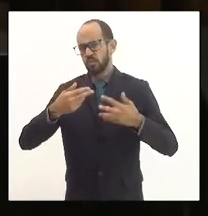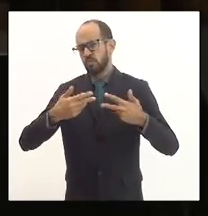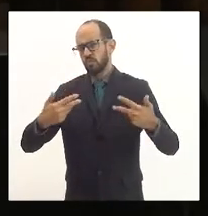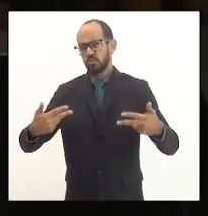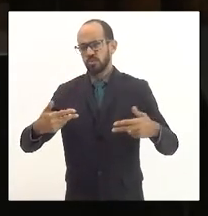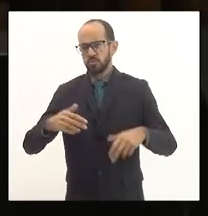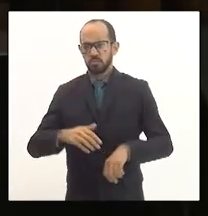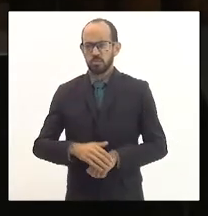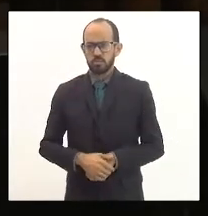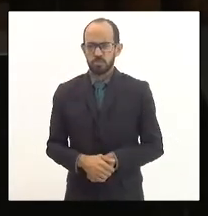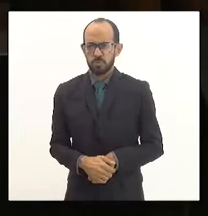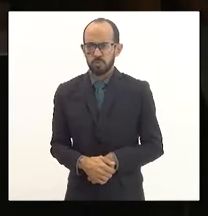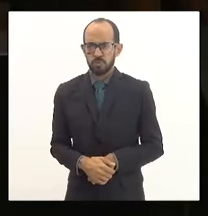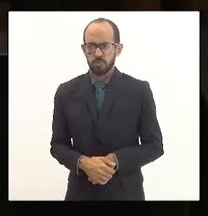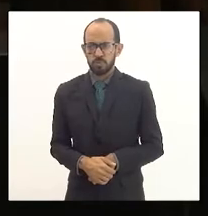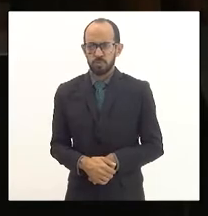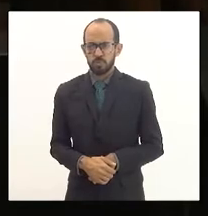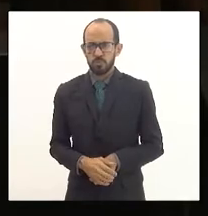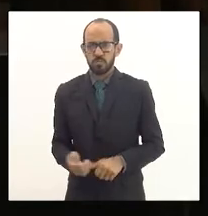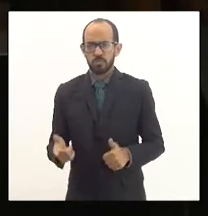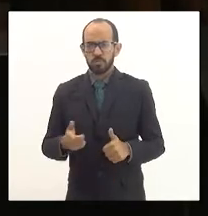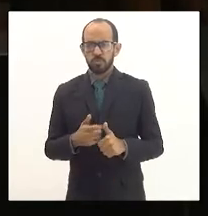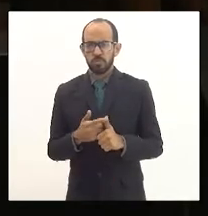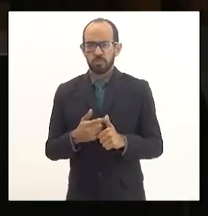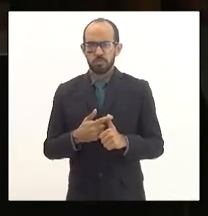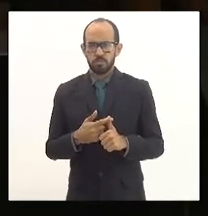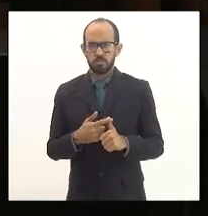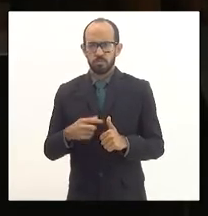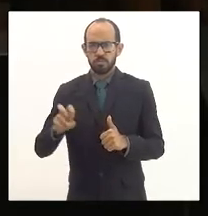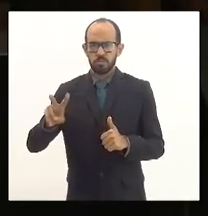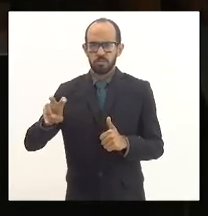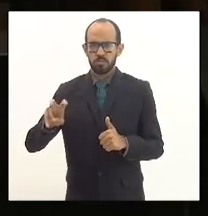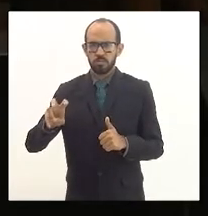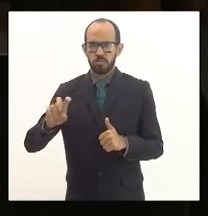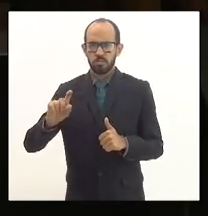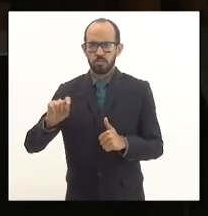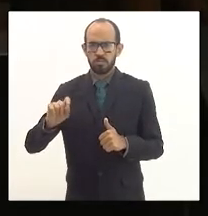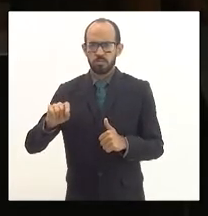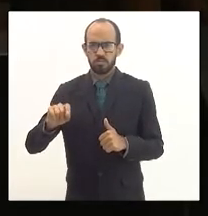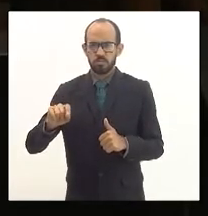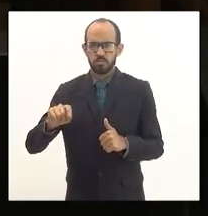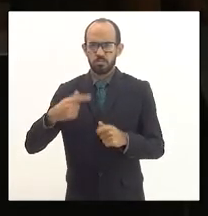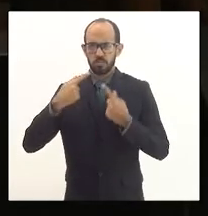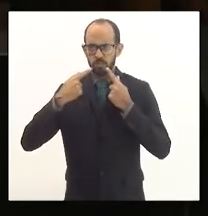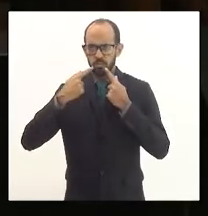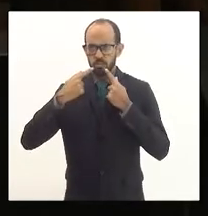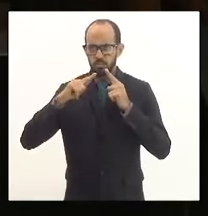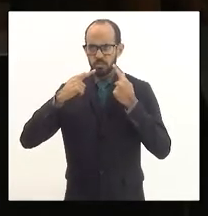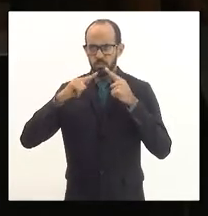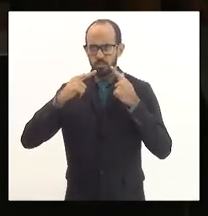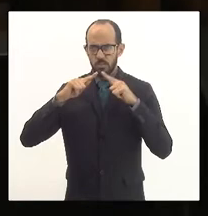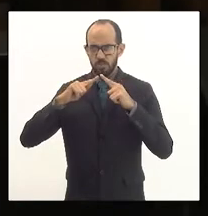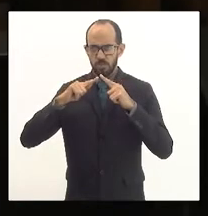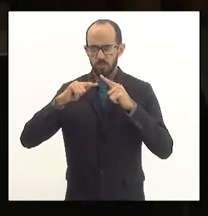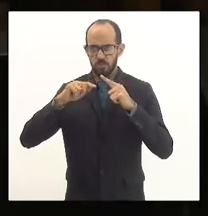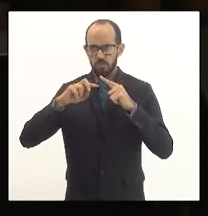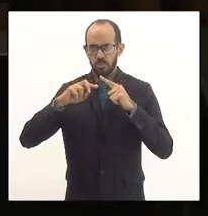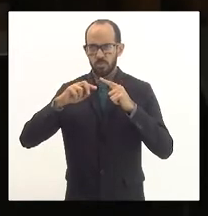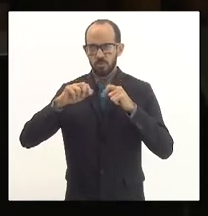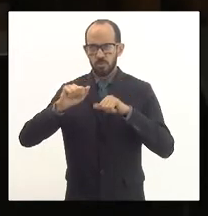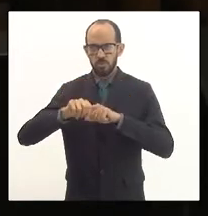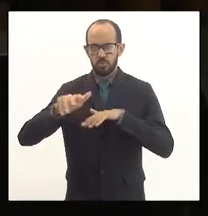questões essa é a primeira diz respeito a uma grande manifestação que vai